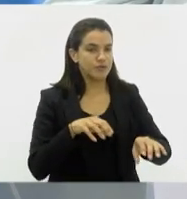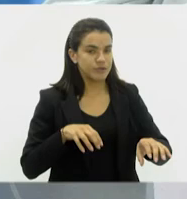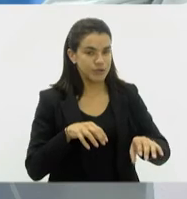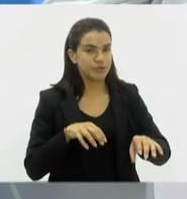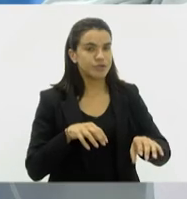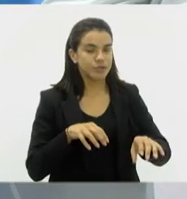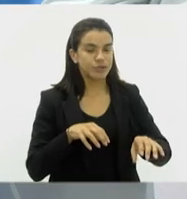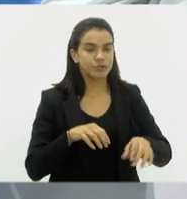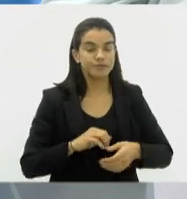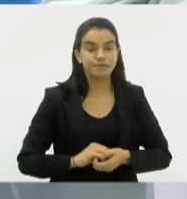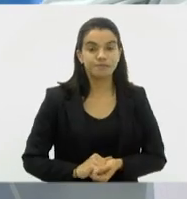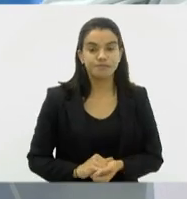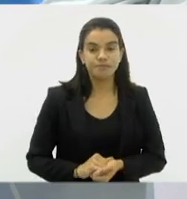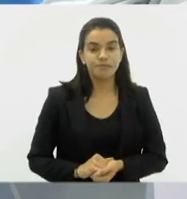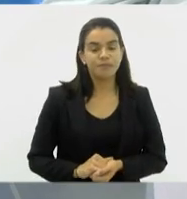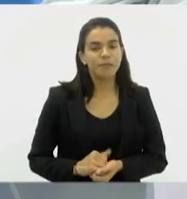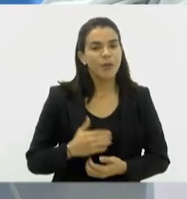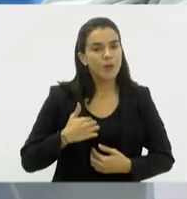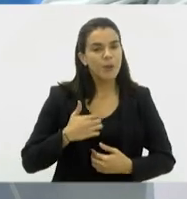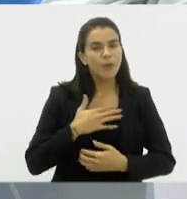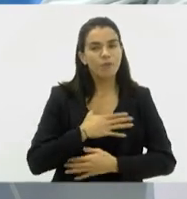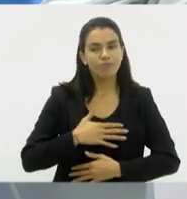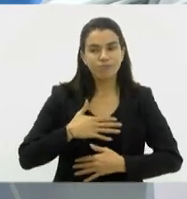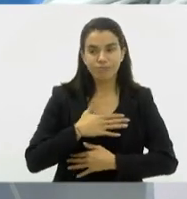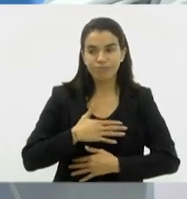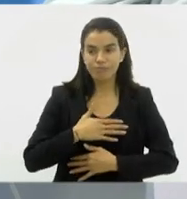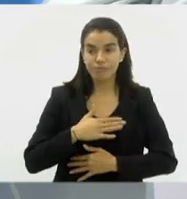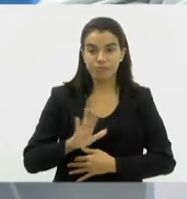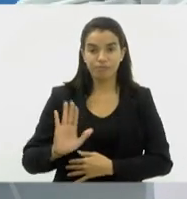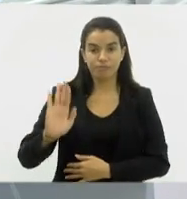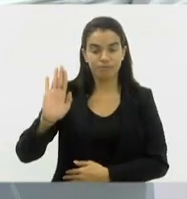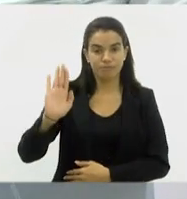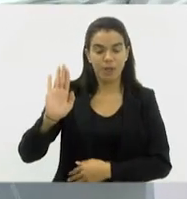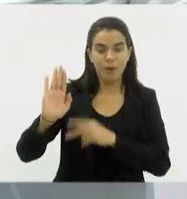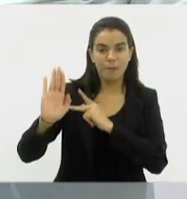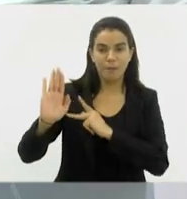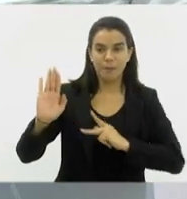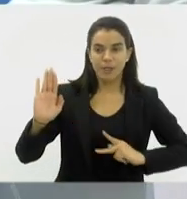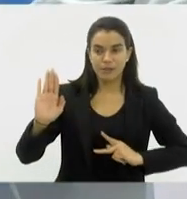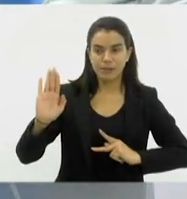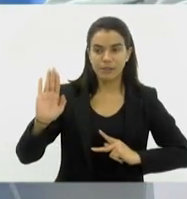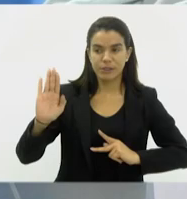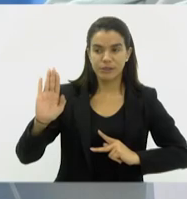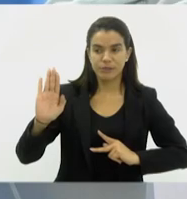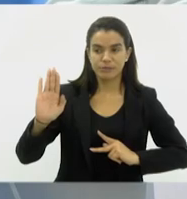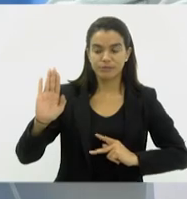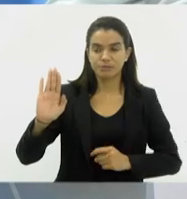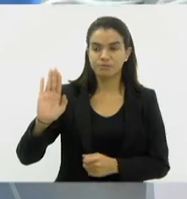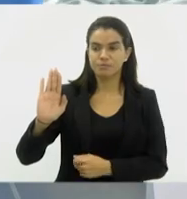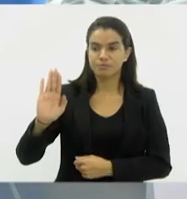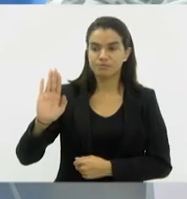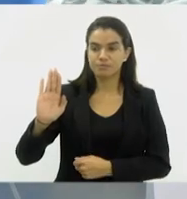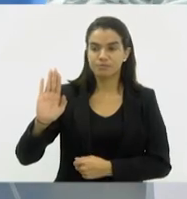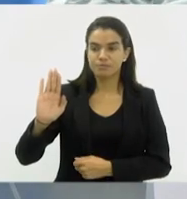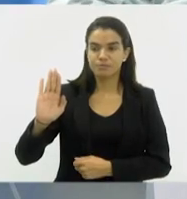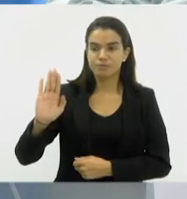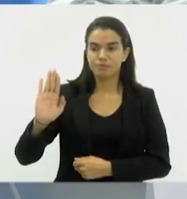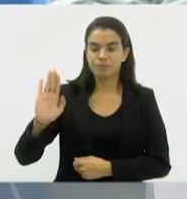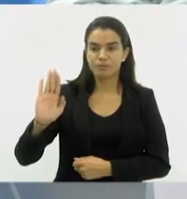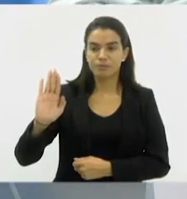eh eu gostaria de indagar ao relator Márcio Gualberto presidenta pois